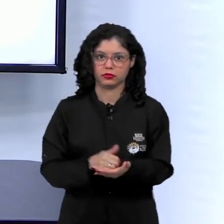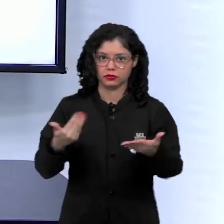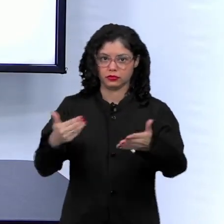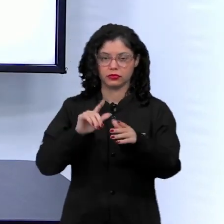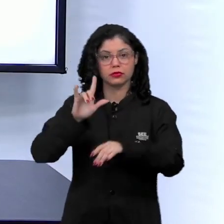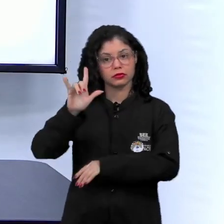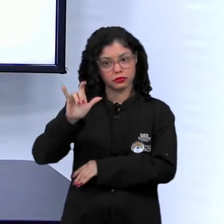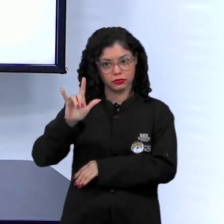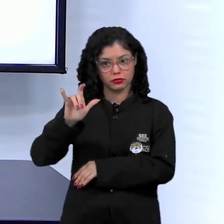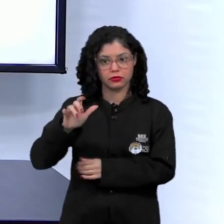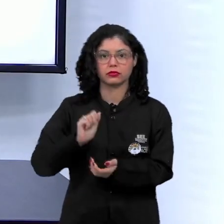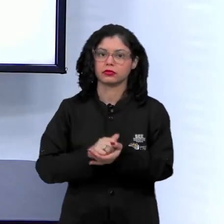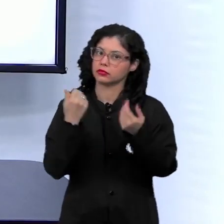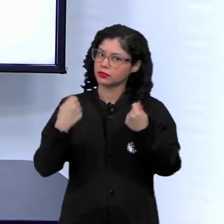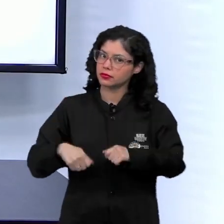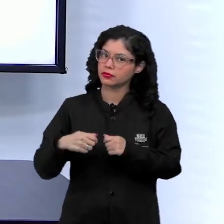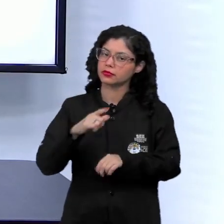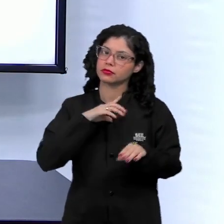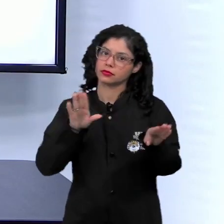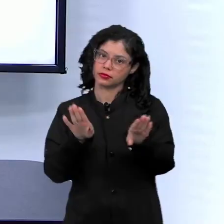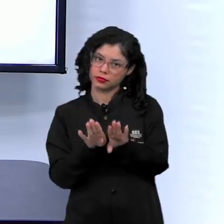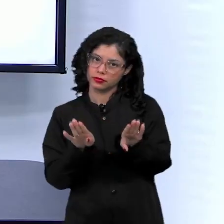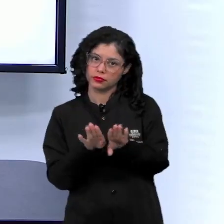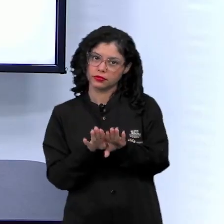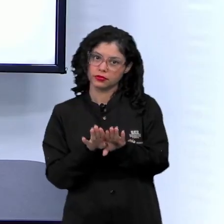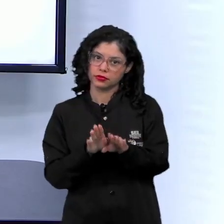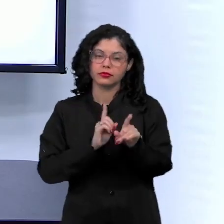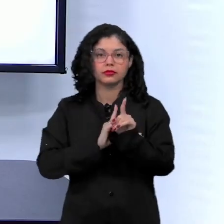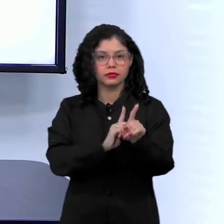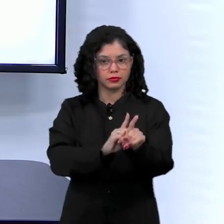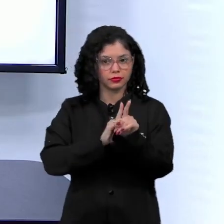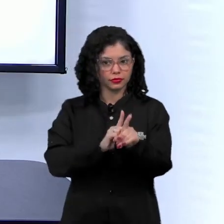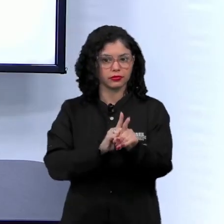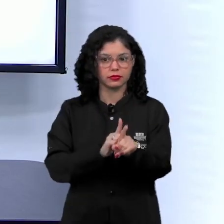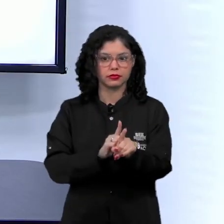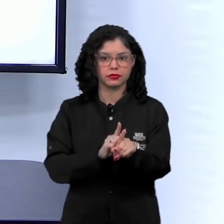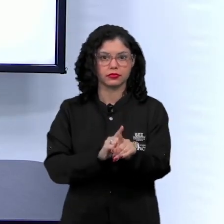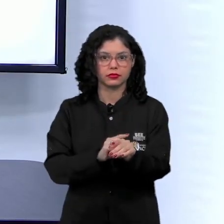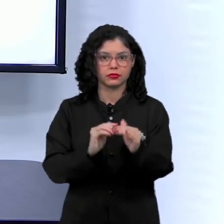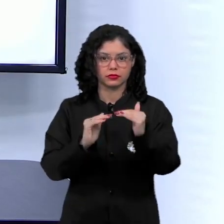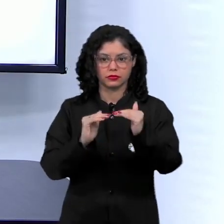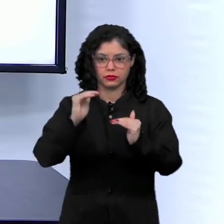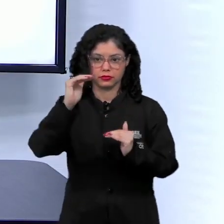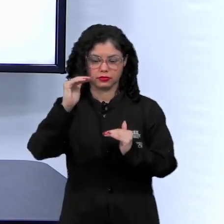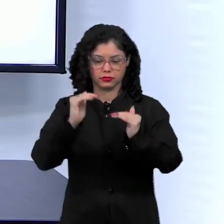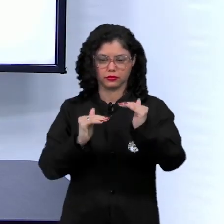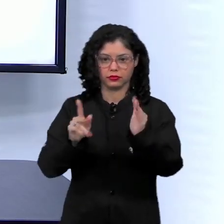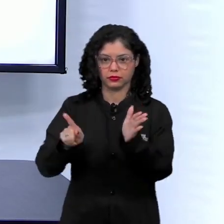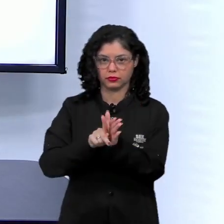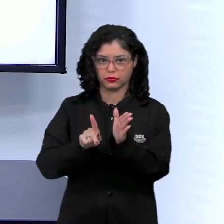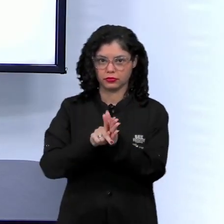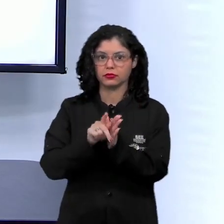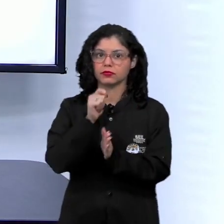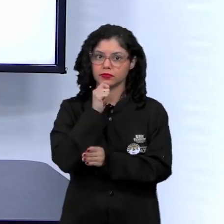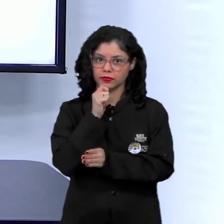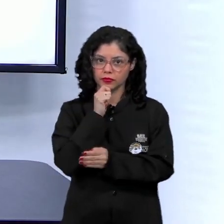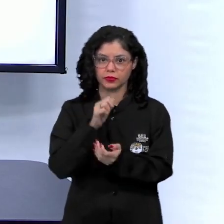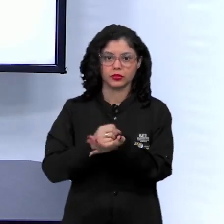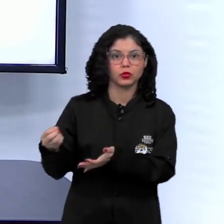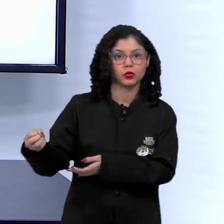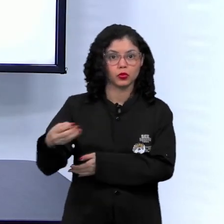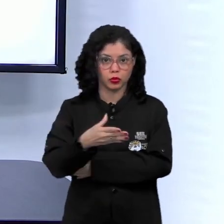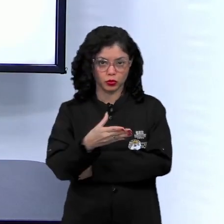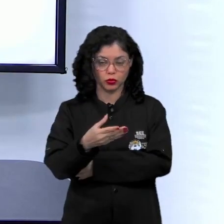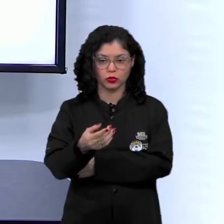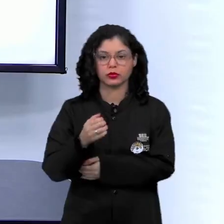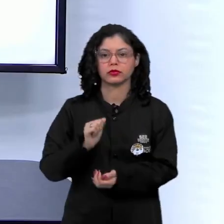Instagram, porque precisam também acompanhar esse nível de circulação, esse novo